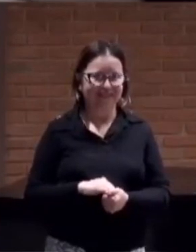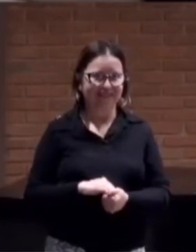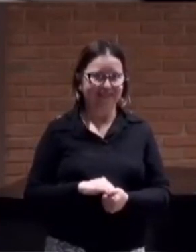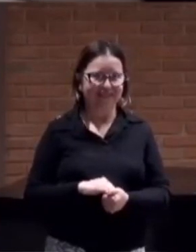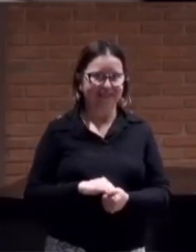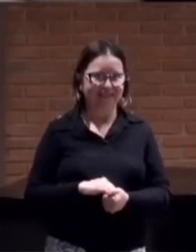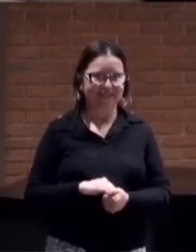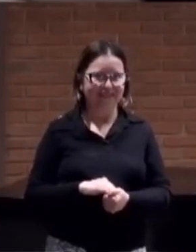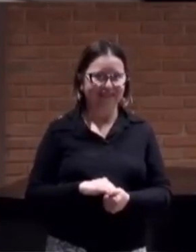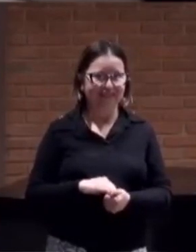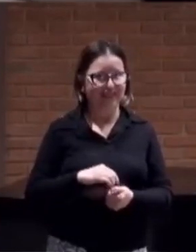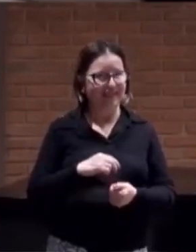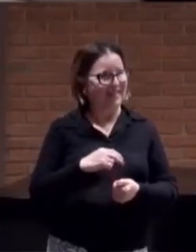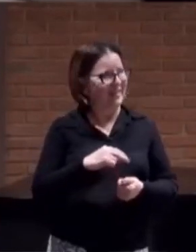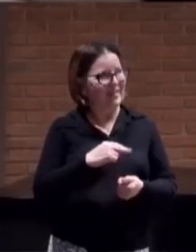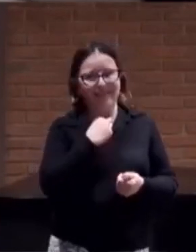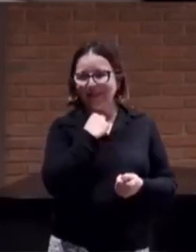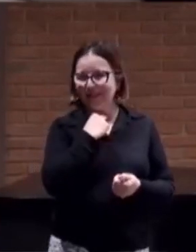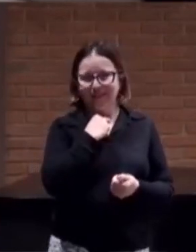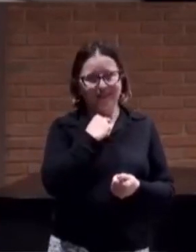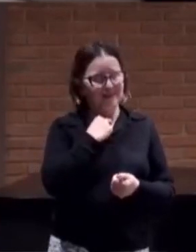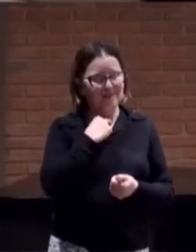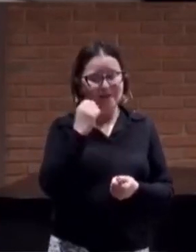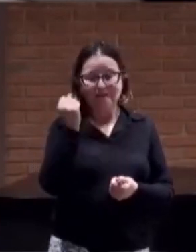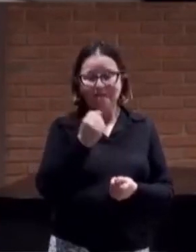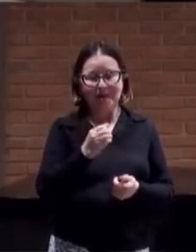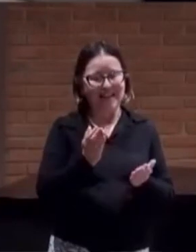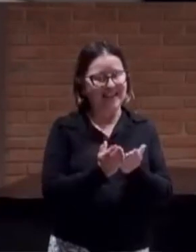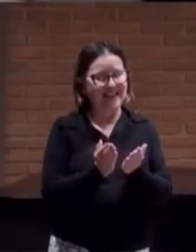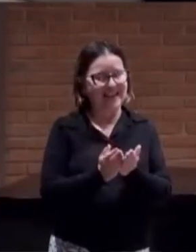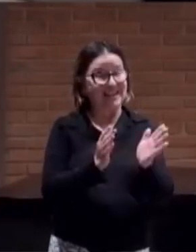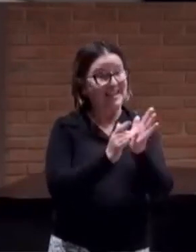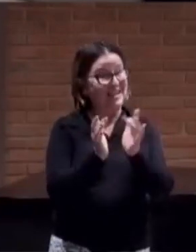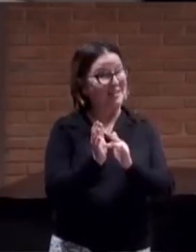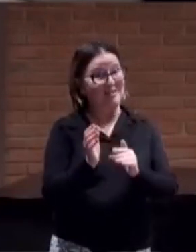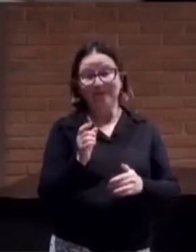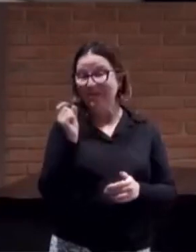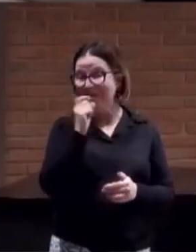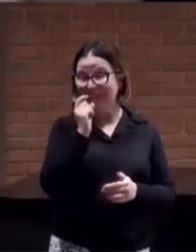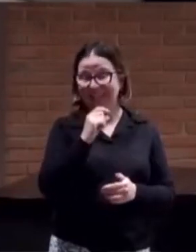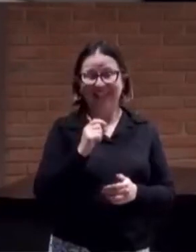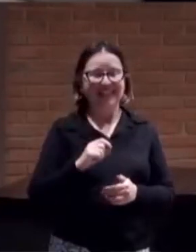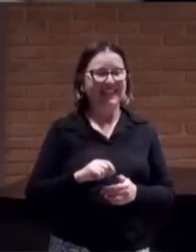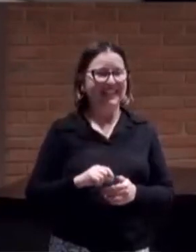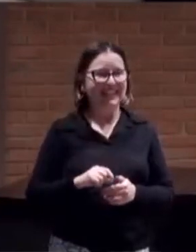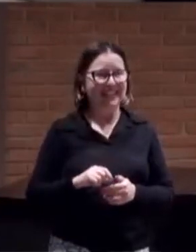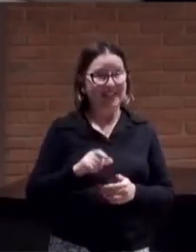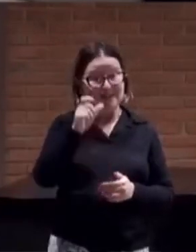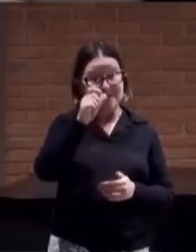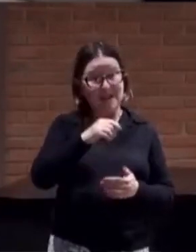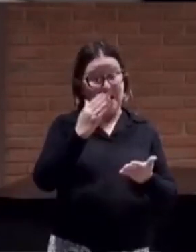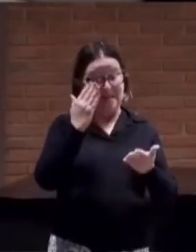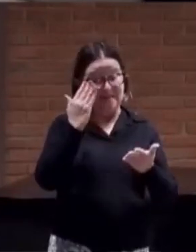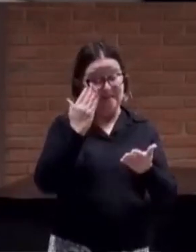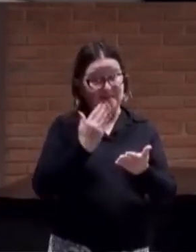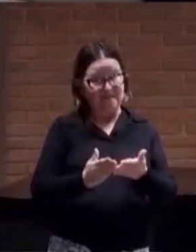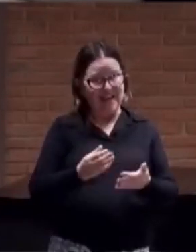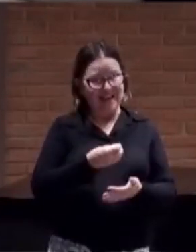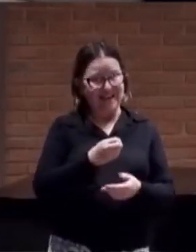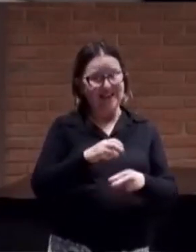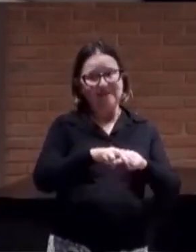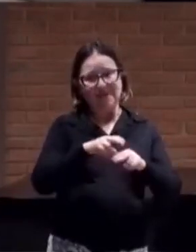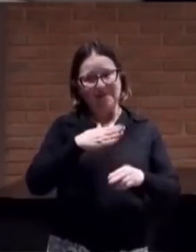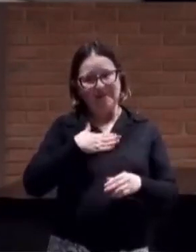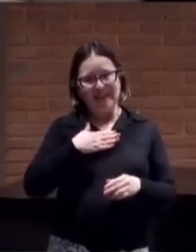não se pode matar um crente. Jesus não mente. Falou assim: quem perde a vida por mim tem sorte,